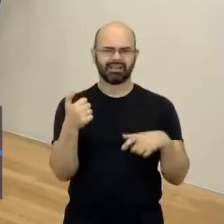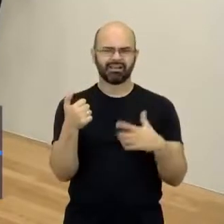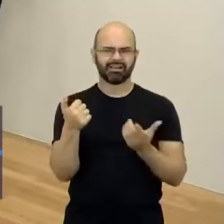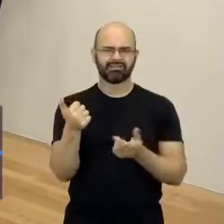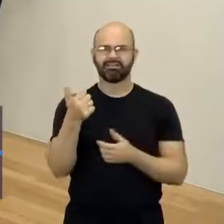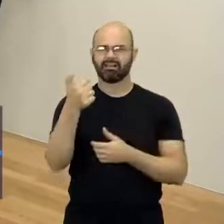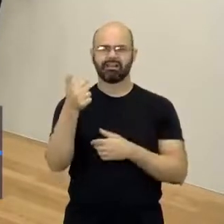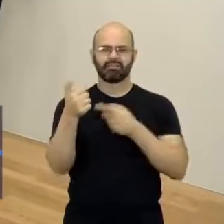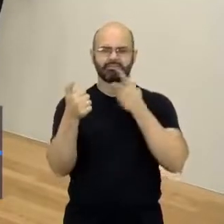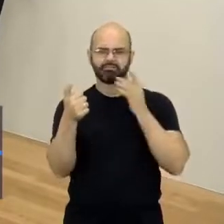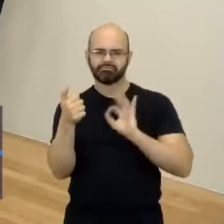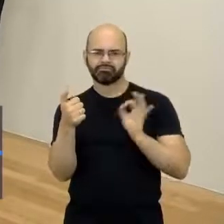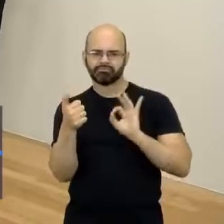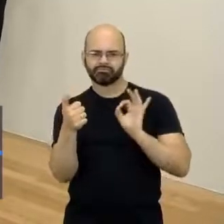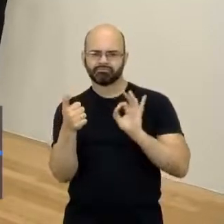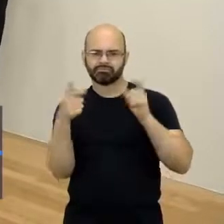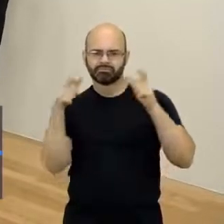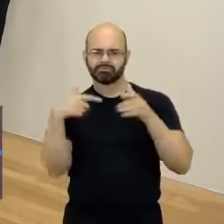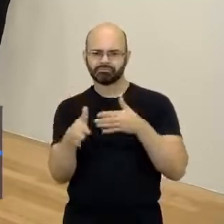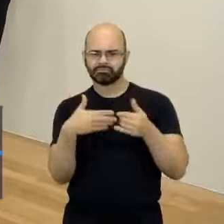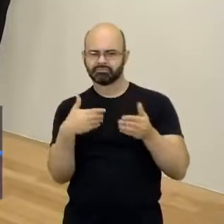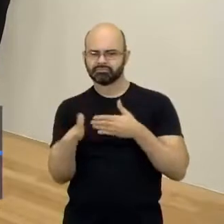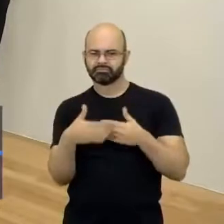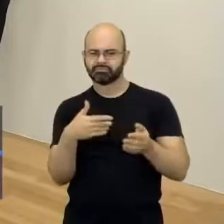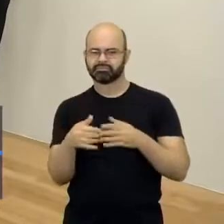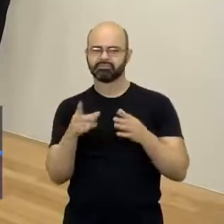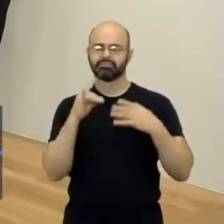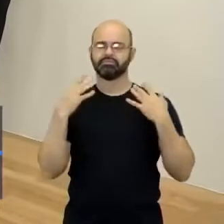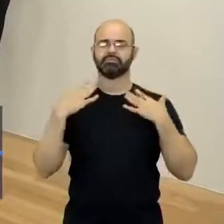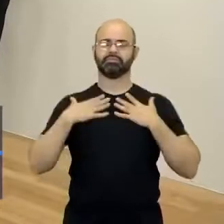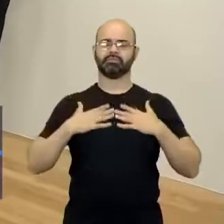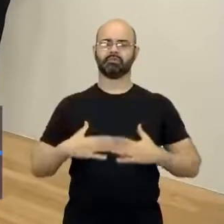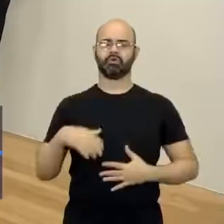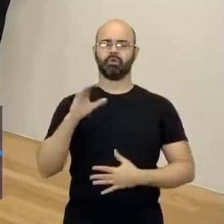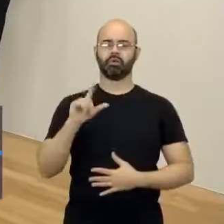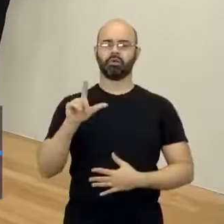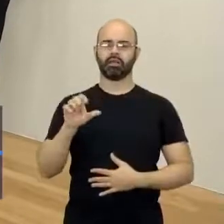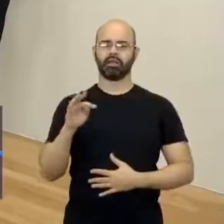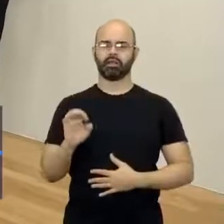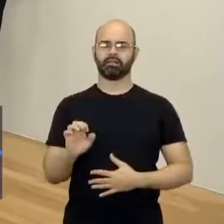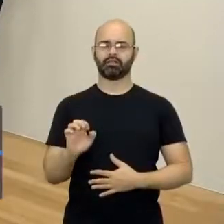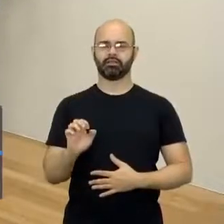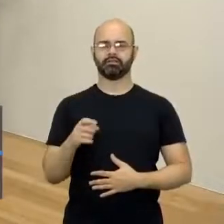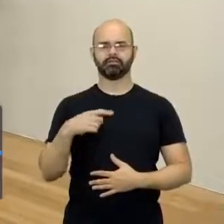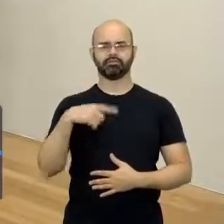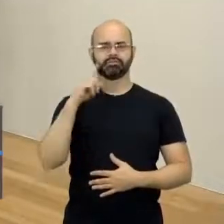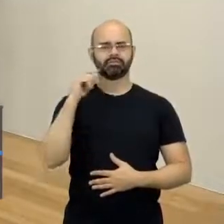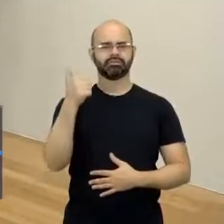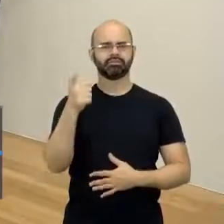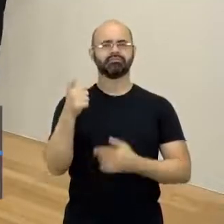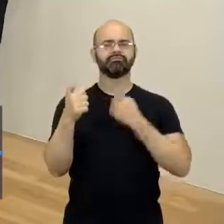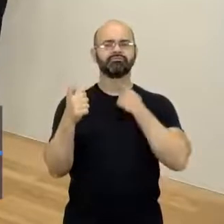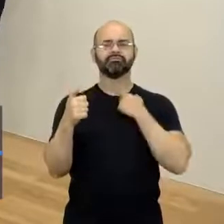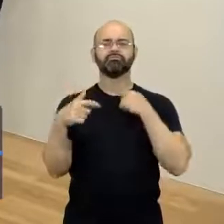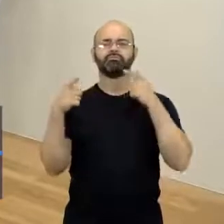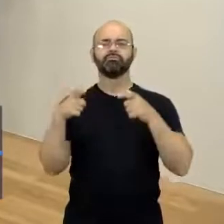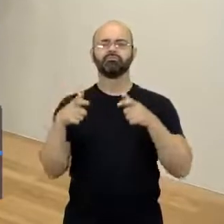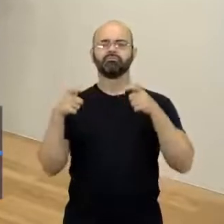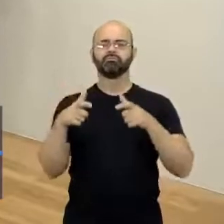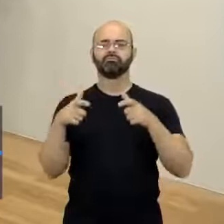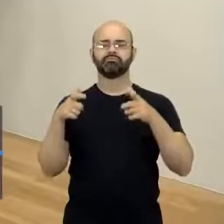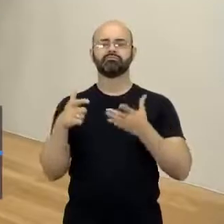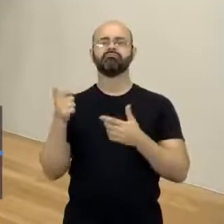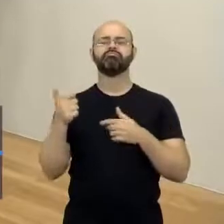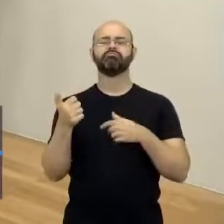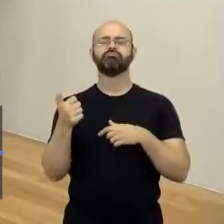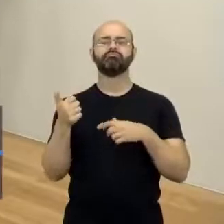não tem onde. A caneta você pode vender em qualquer lugar. Mas tem também um colete à prova de balas. Ah, eu quero vender a caneta. Você quer vender a caneta onde? Eu quero vender a caneta. Onde você